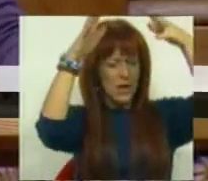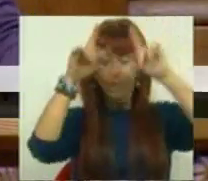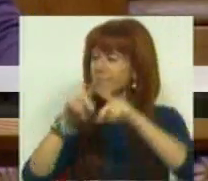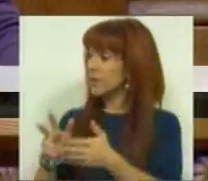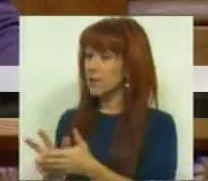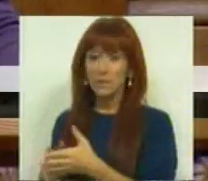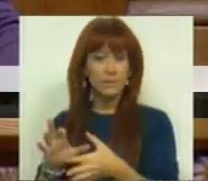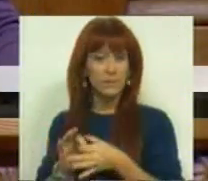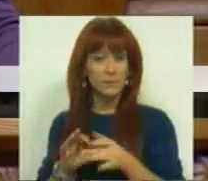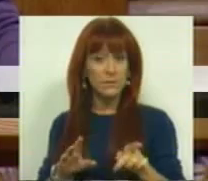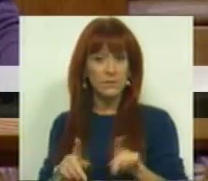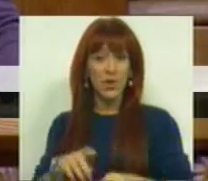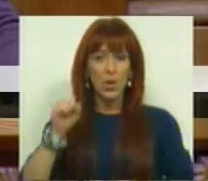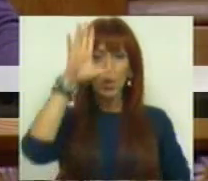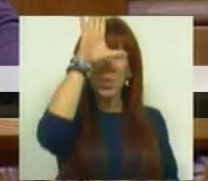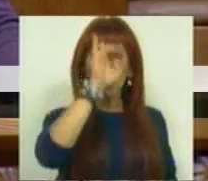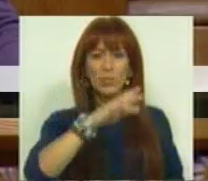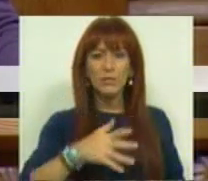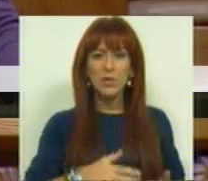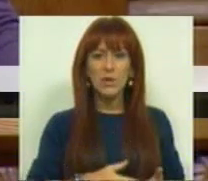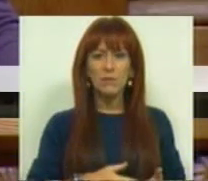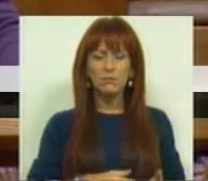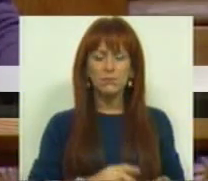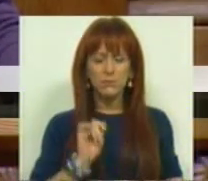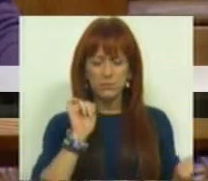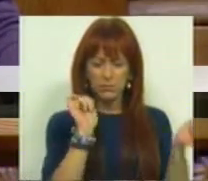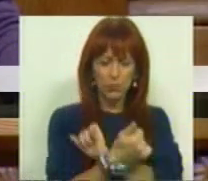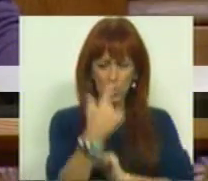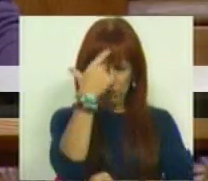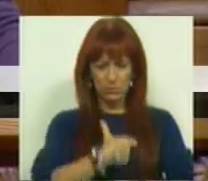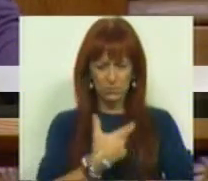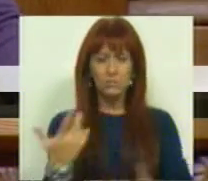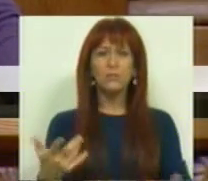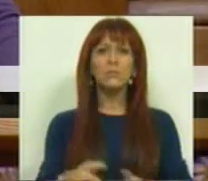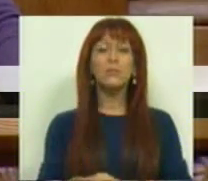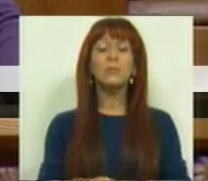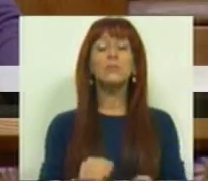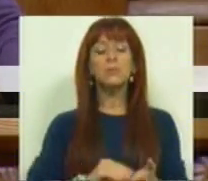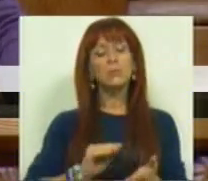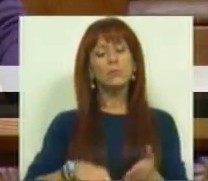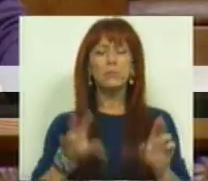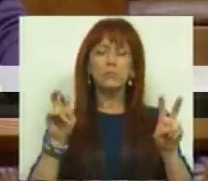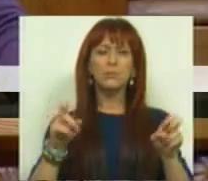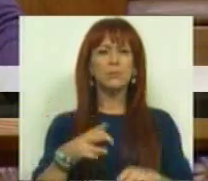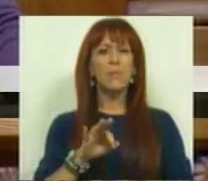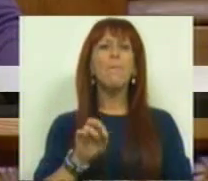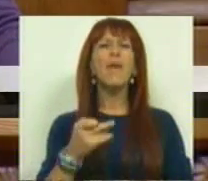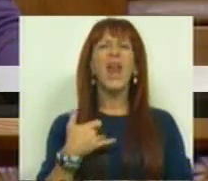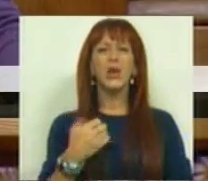com a realidade, o Primeiro-Ministro transfigurou-se e assina como